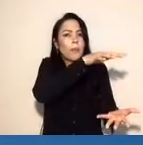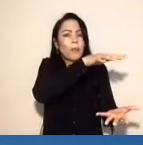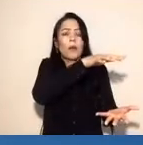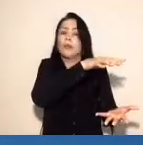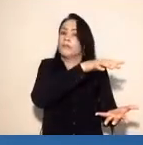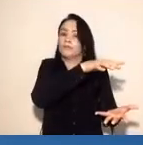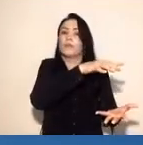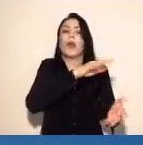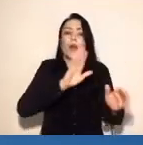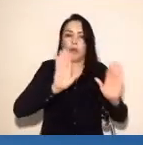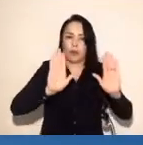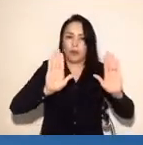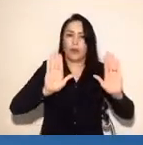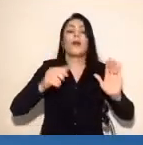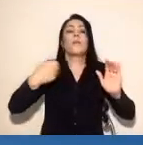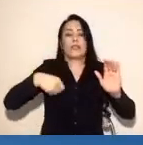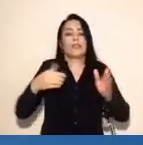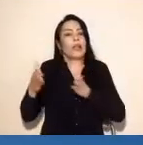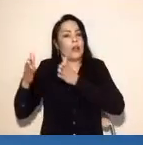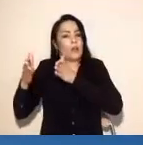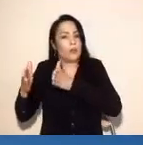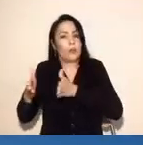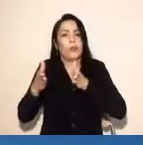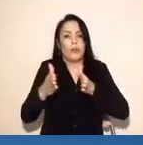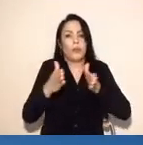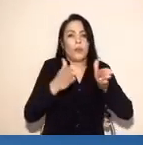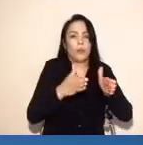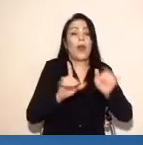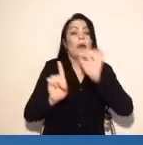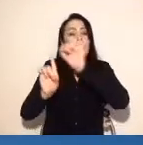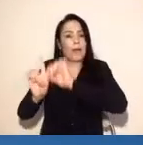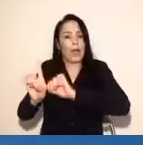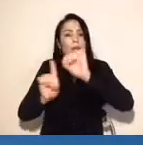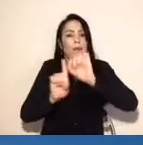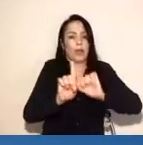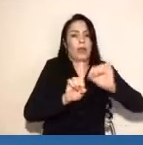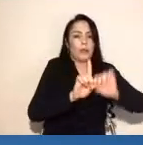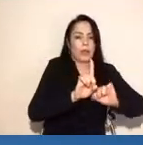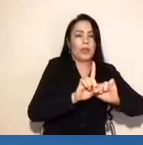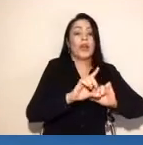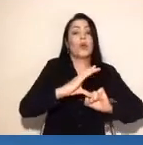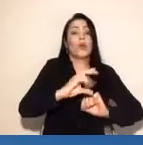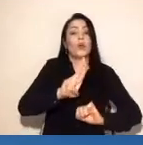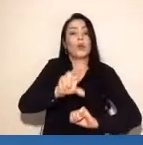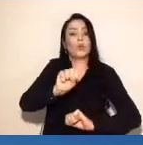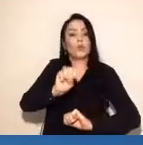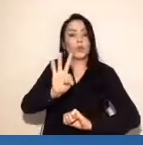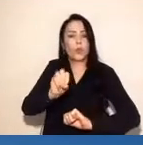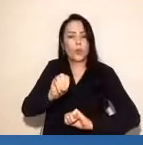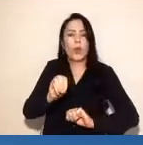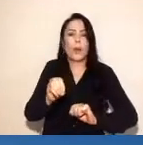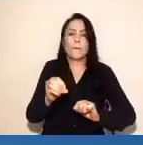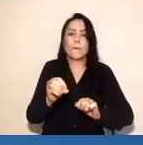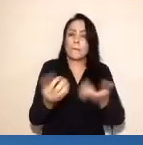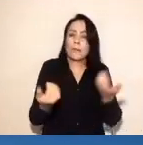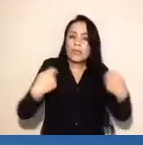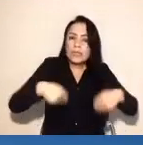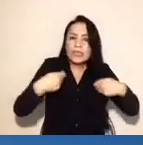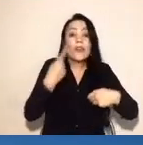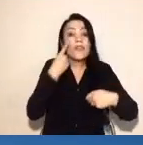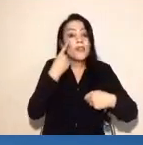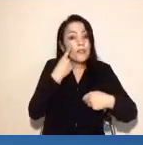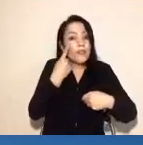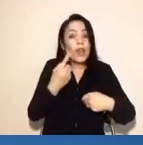a mês, ele depende da apuração do custo médio, ações que foram adquiridas em anos, em meses passados. Então, o lema